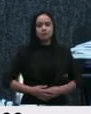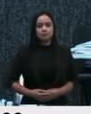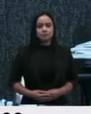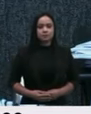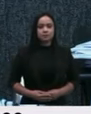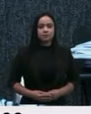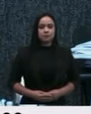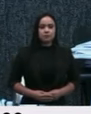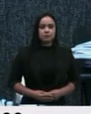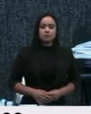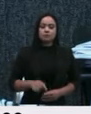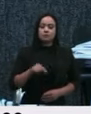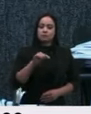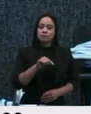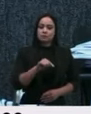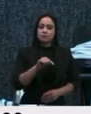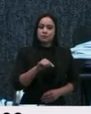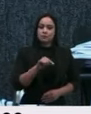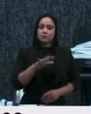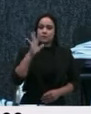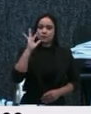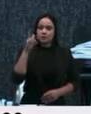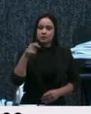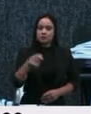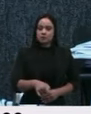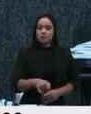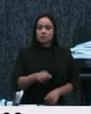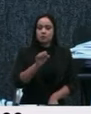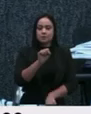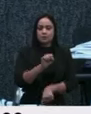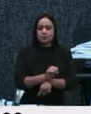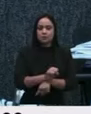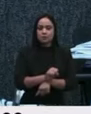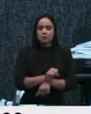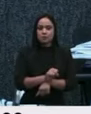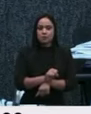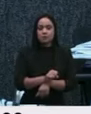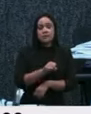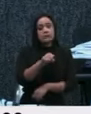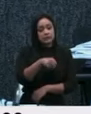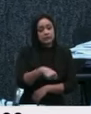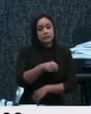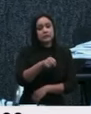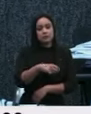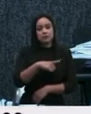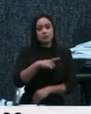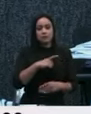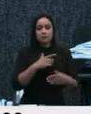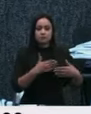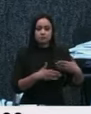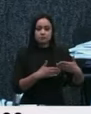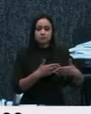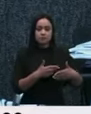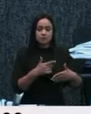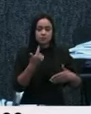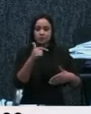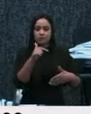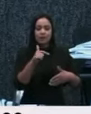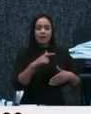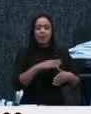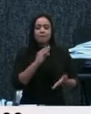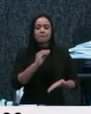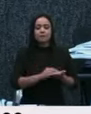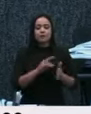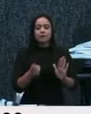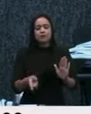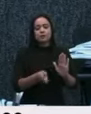indireta dessa decisão de suspeição que aí sim levou à invalidação de